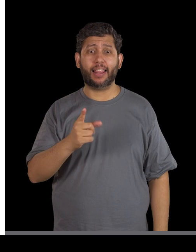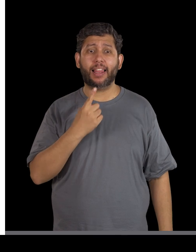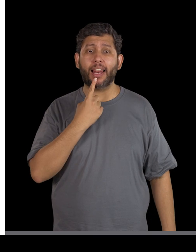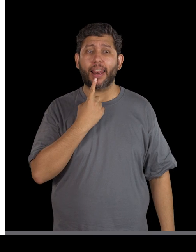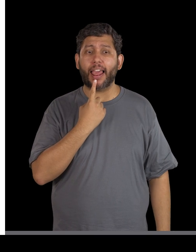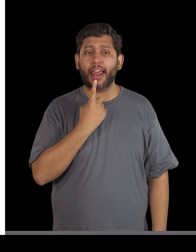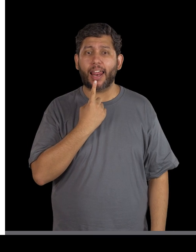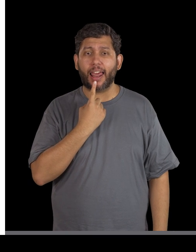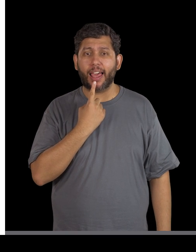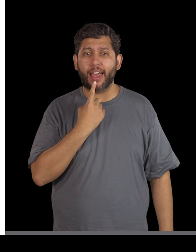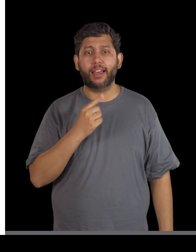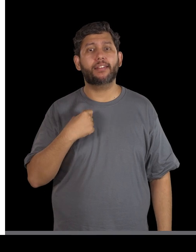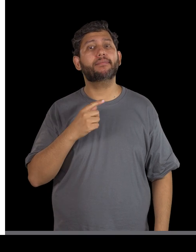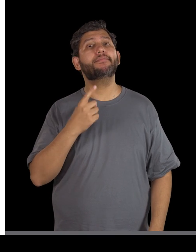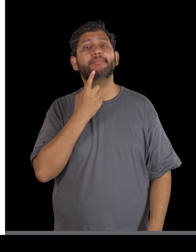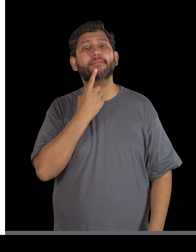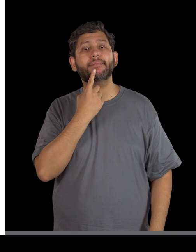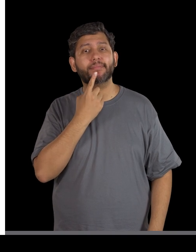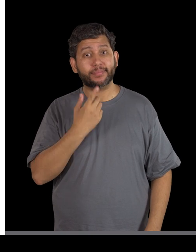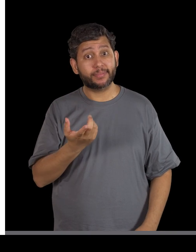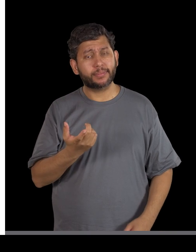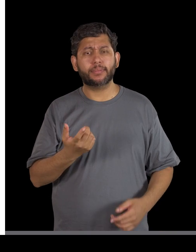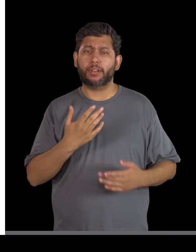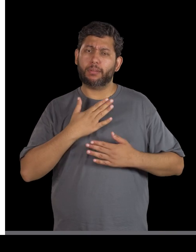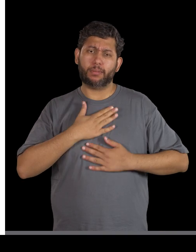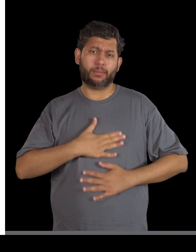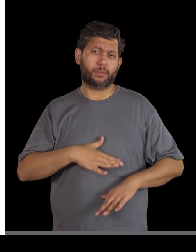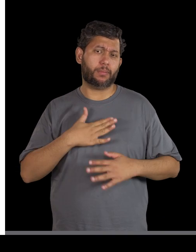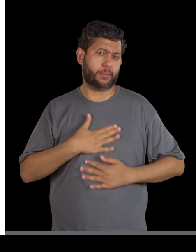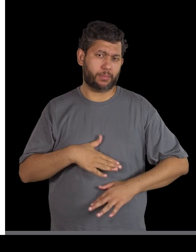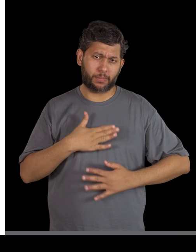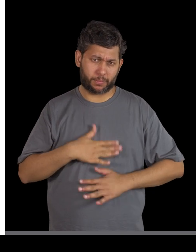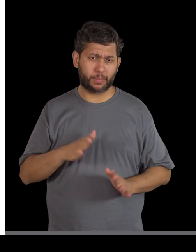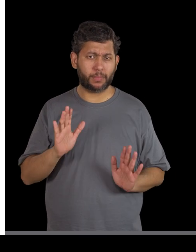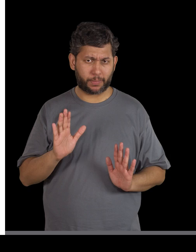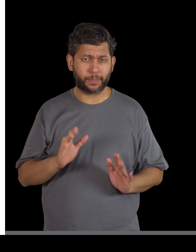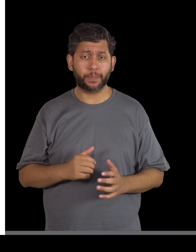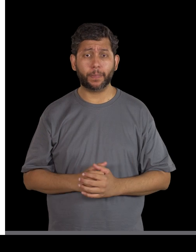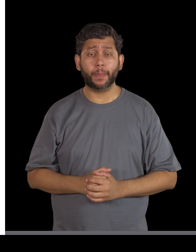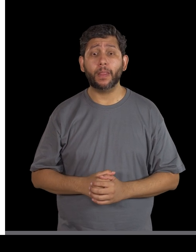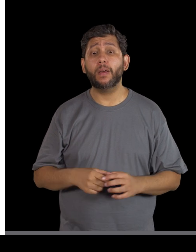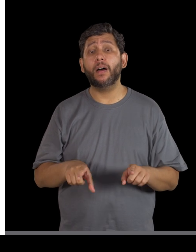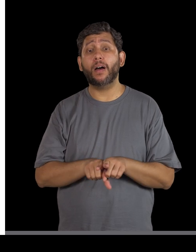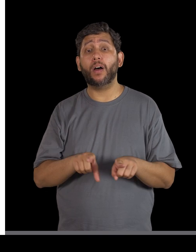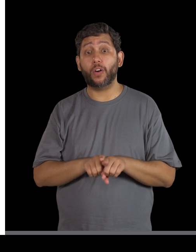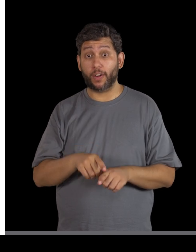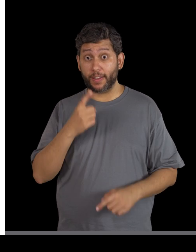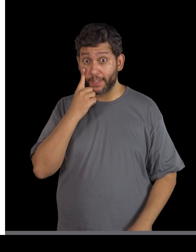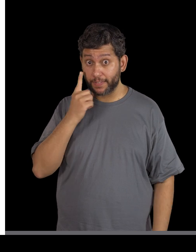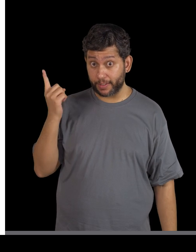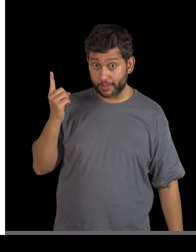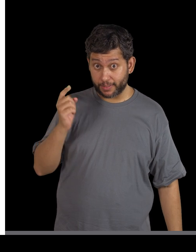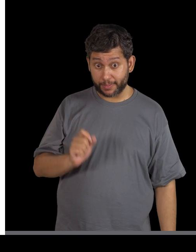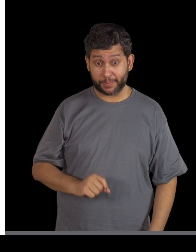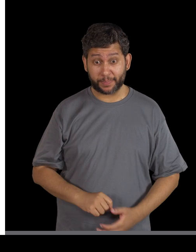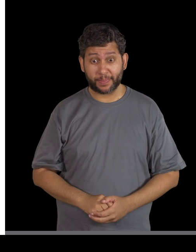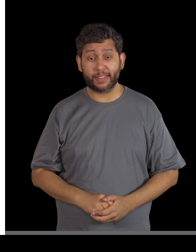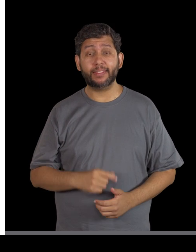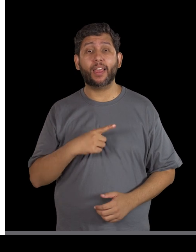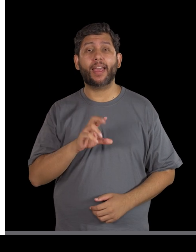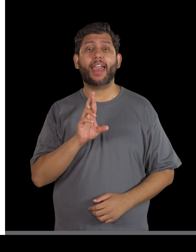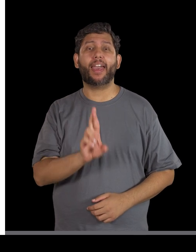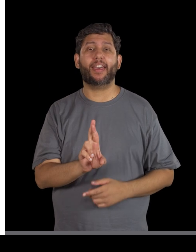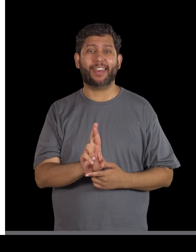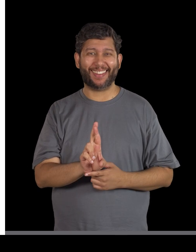como later. Também sons tranquilos pra gente, não tem problema nenhum. Agora o retroflexo, a gente tem o nosso